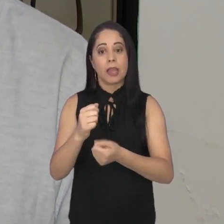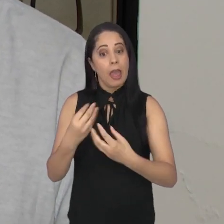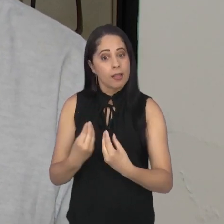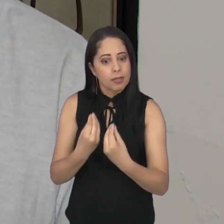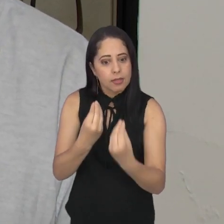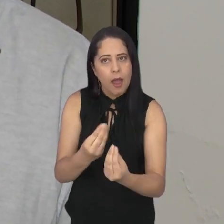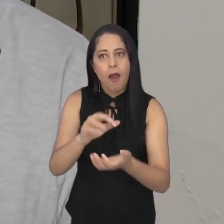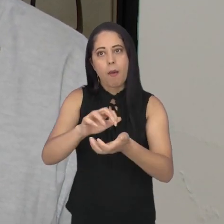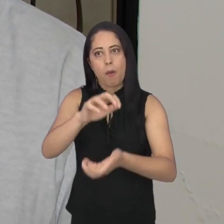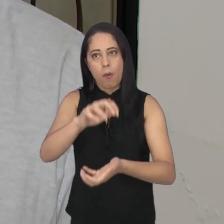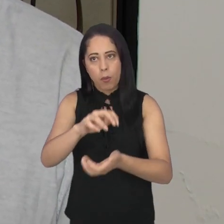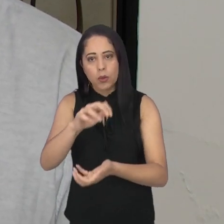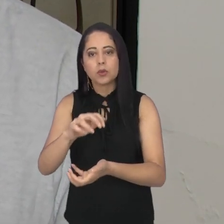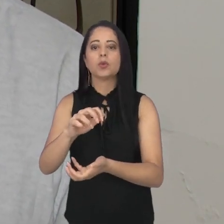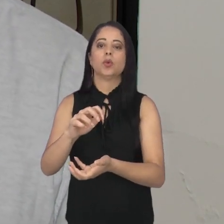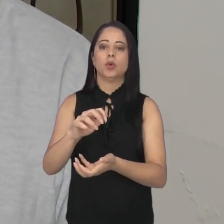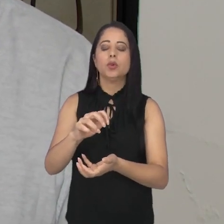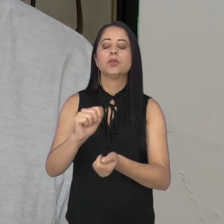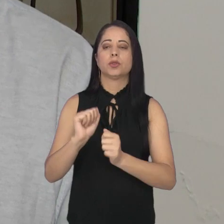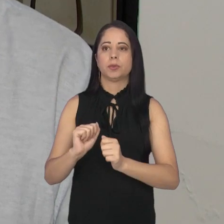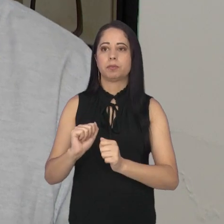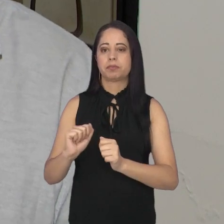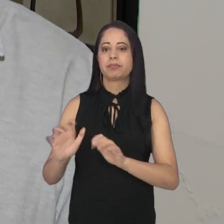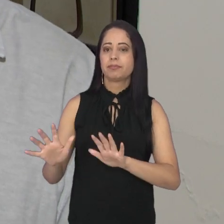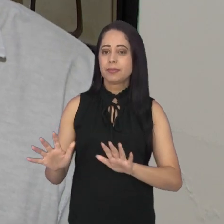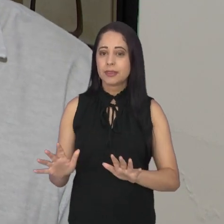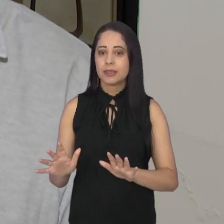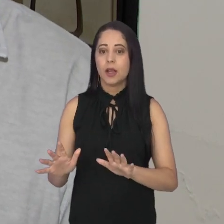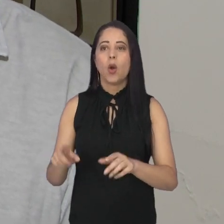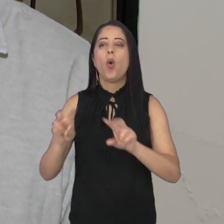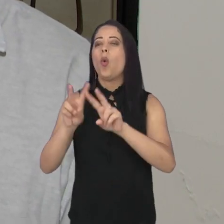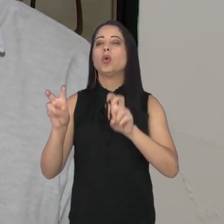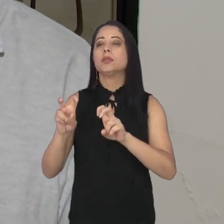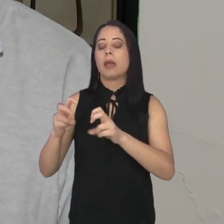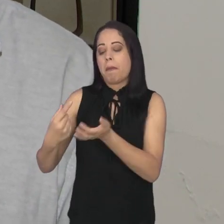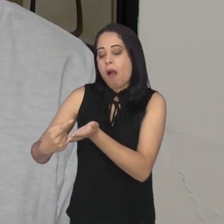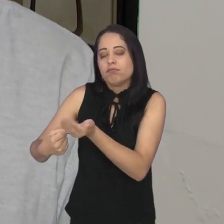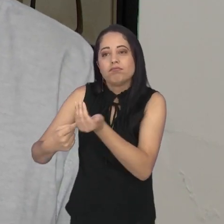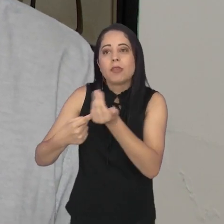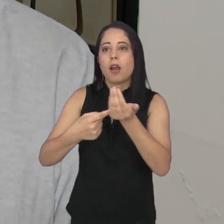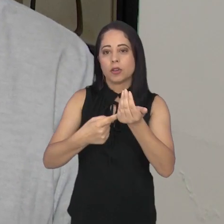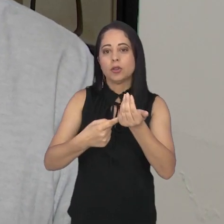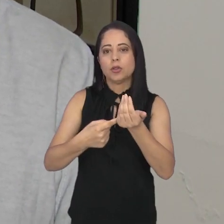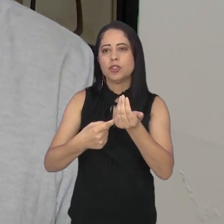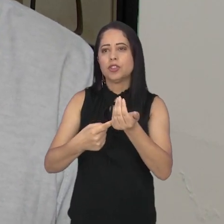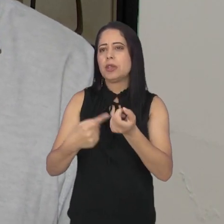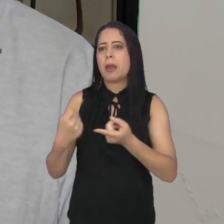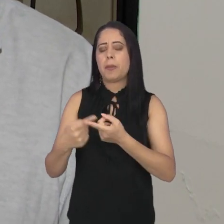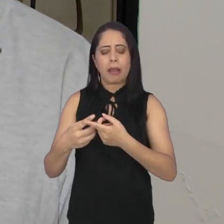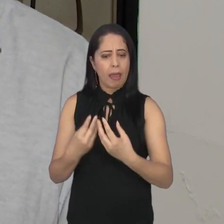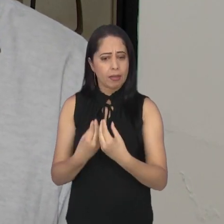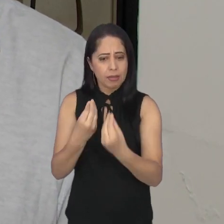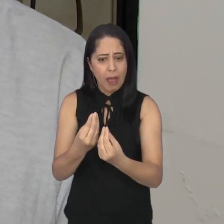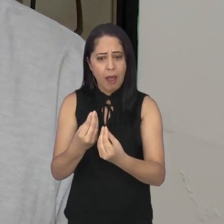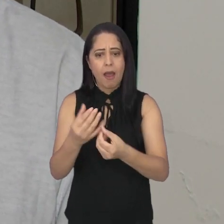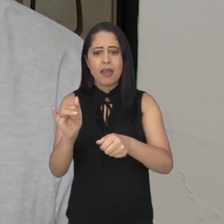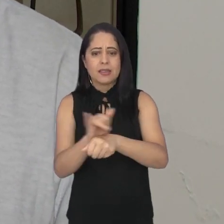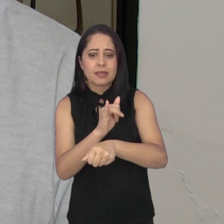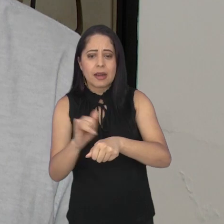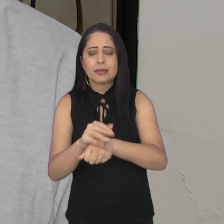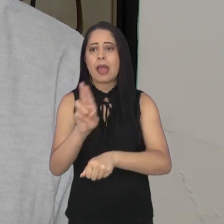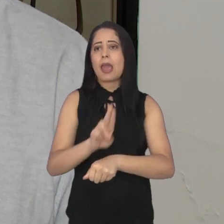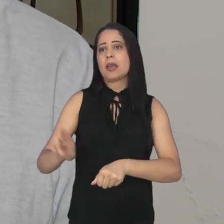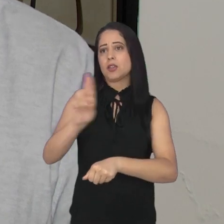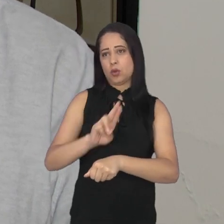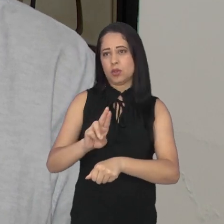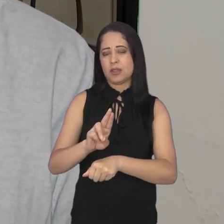para essa camada da população joseense, os idosos, né, a questão digital. É trazer o formato hoje